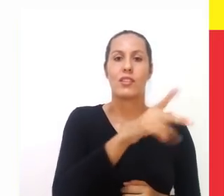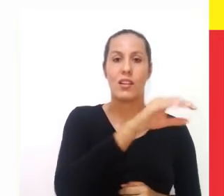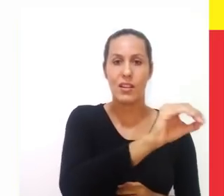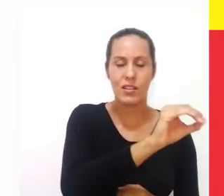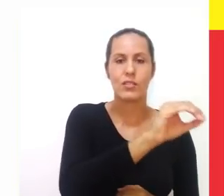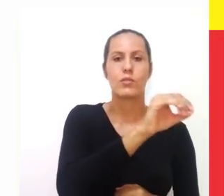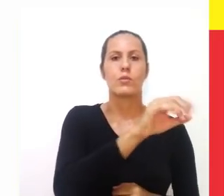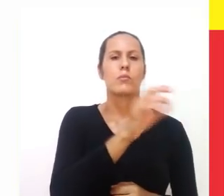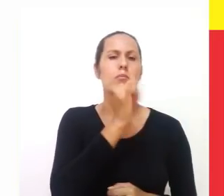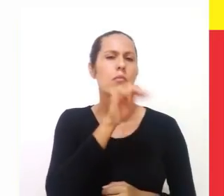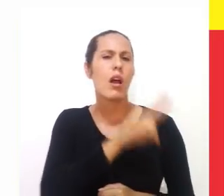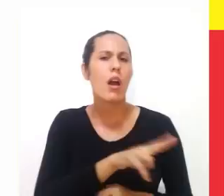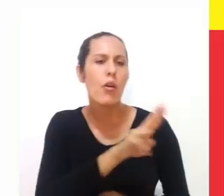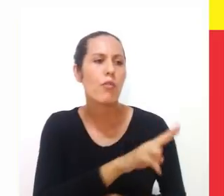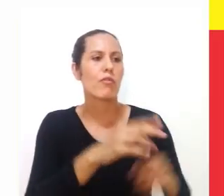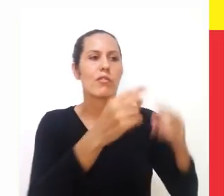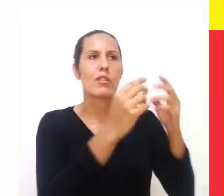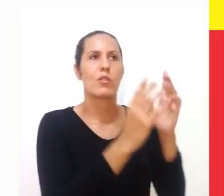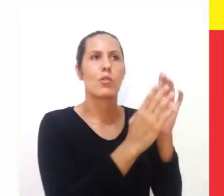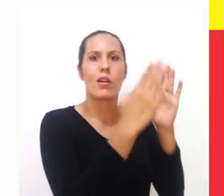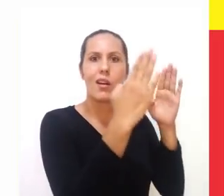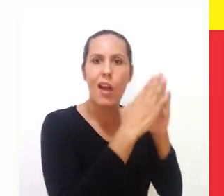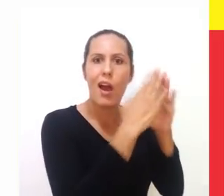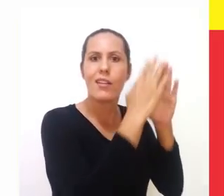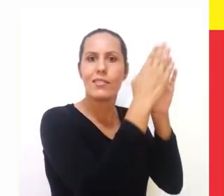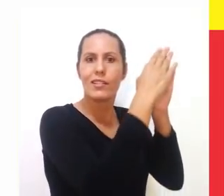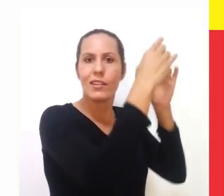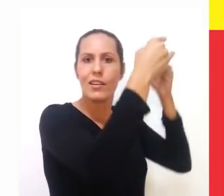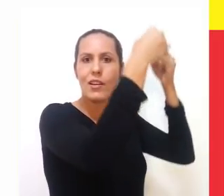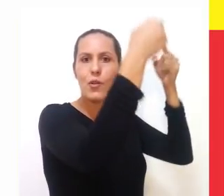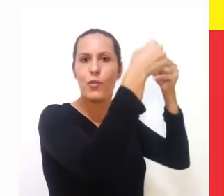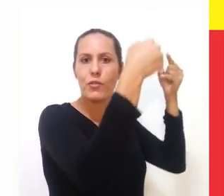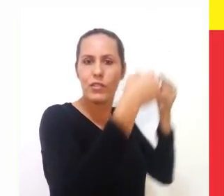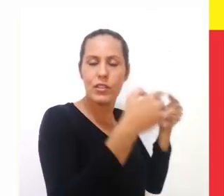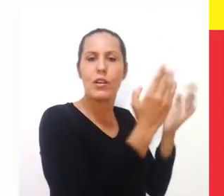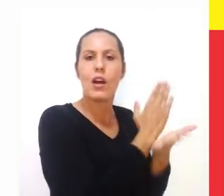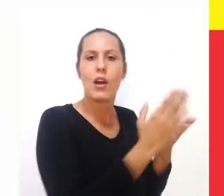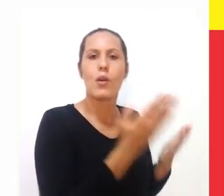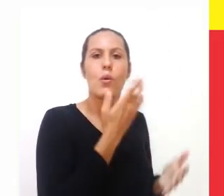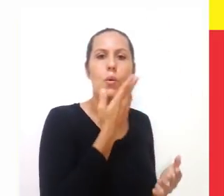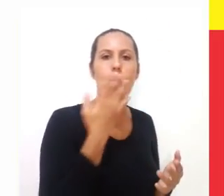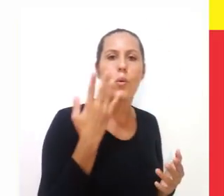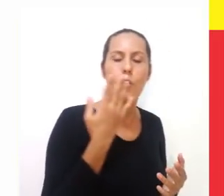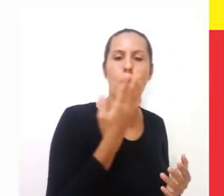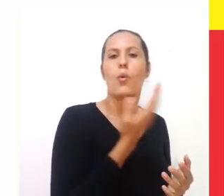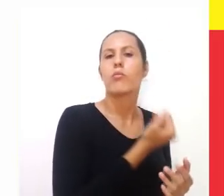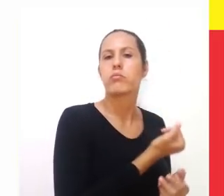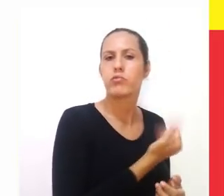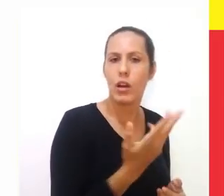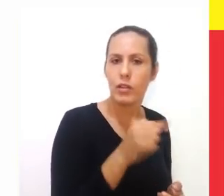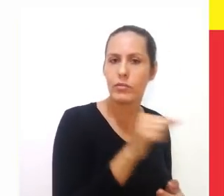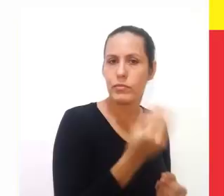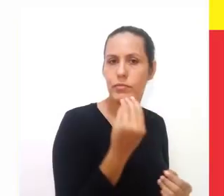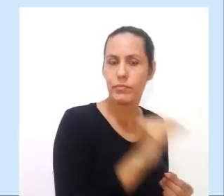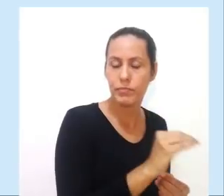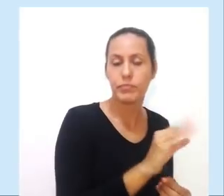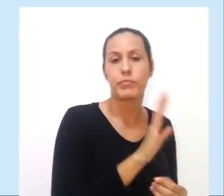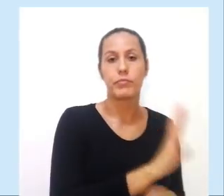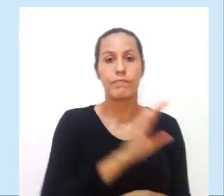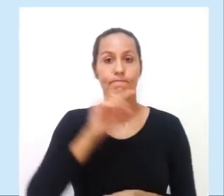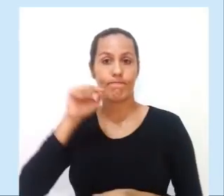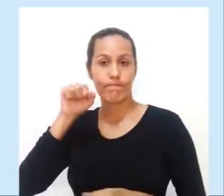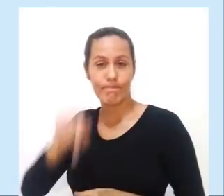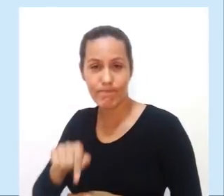fios que utiliza na fiação de casa, na fiação da rua. Aí você vê aí os fios de 4 cores e dentro os fios de cobre.